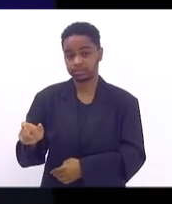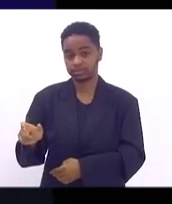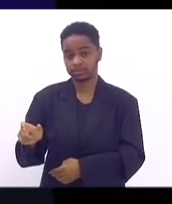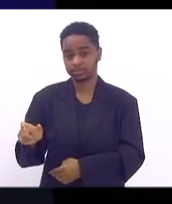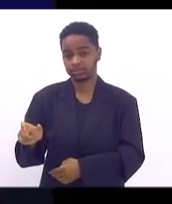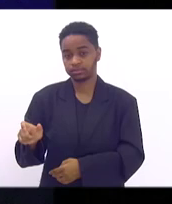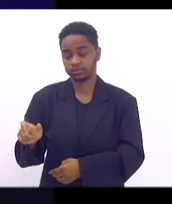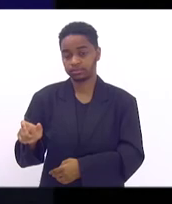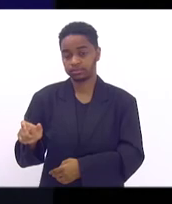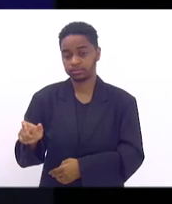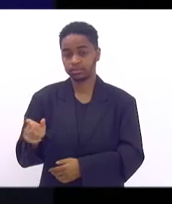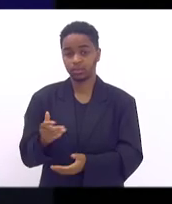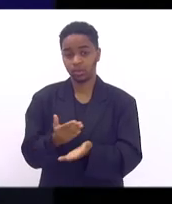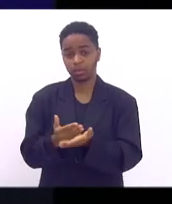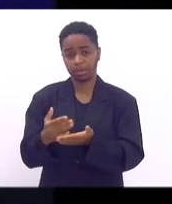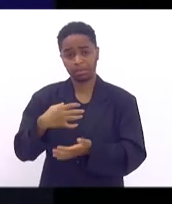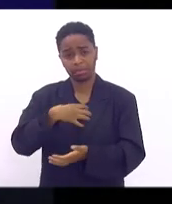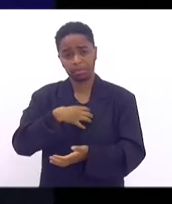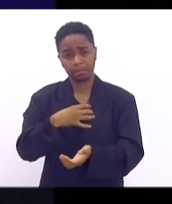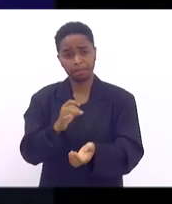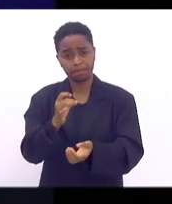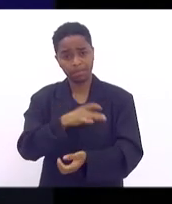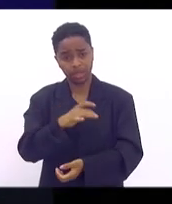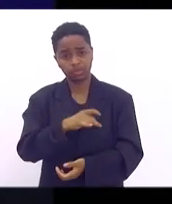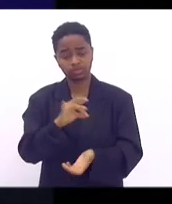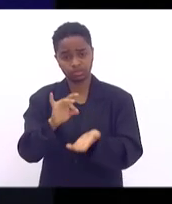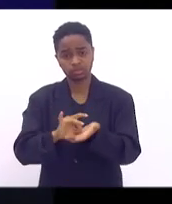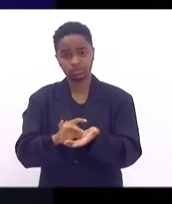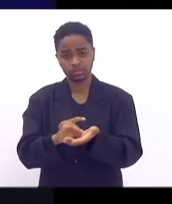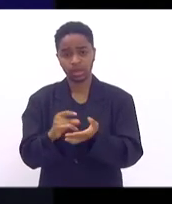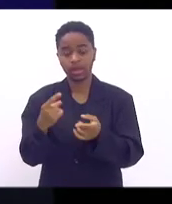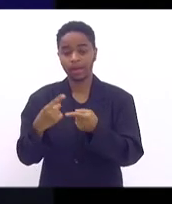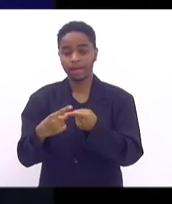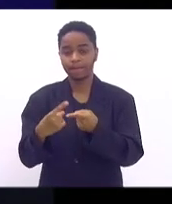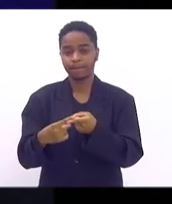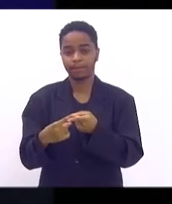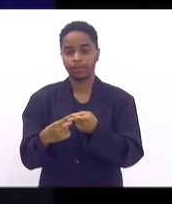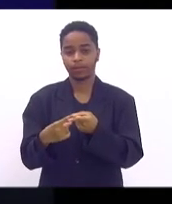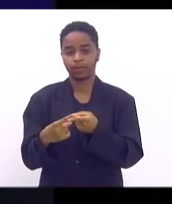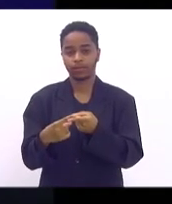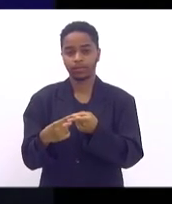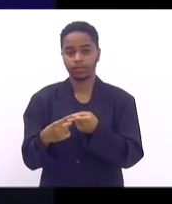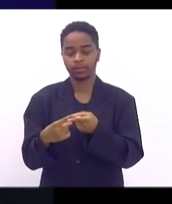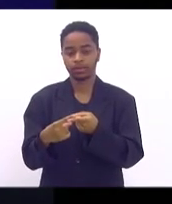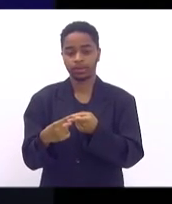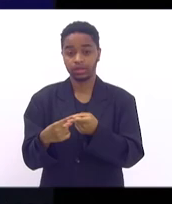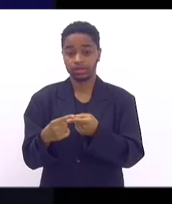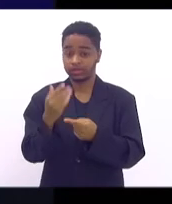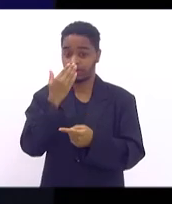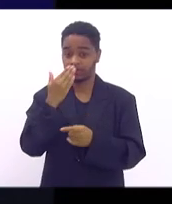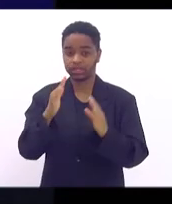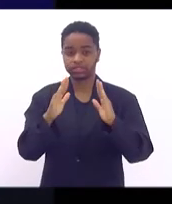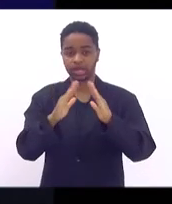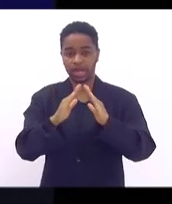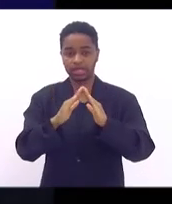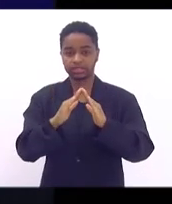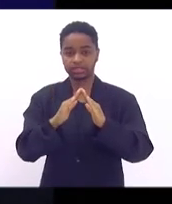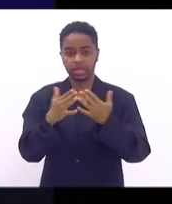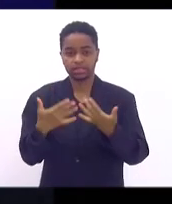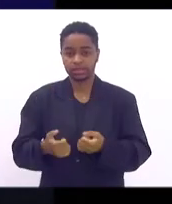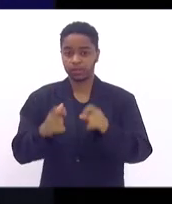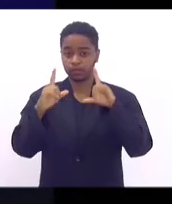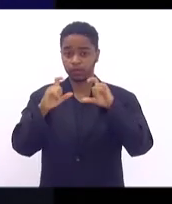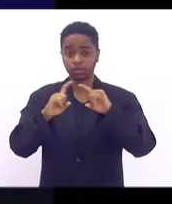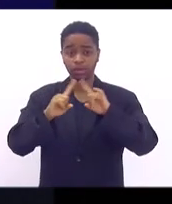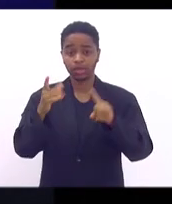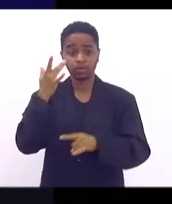ela entra em pânico e com razão. Ela está sentada, ela está na frente de casa, ela recebe uma foto dela e não sabe quem manda. Então,